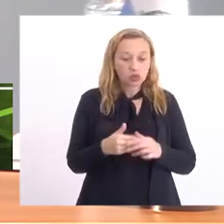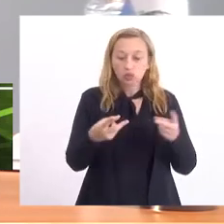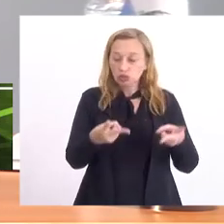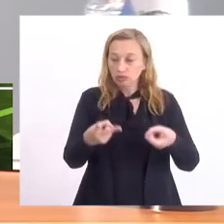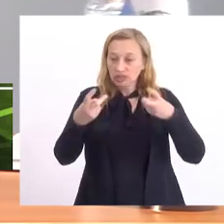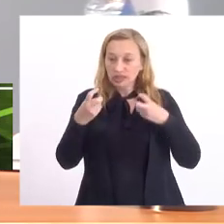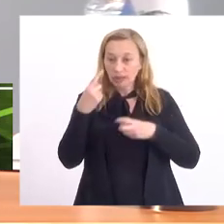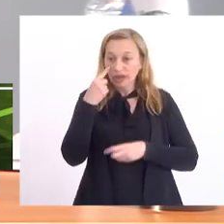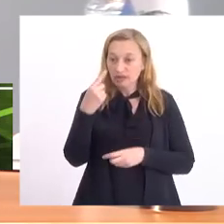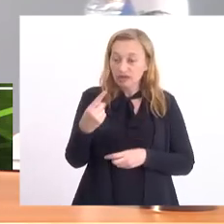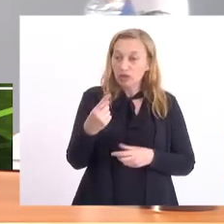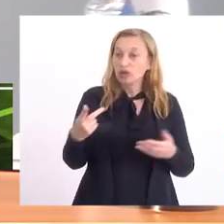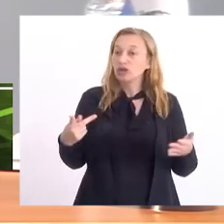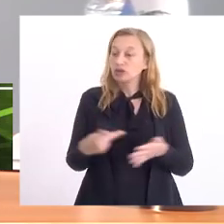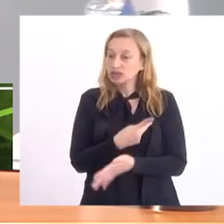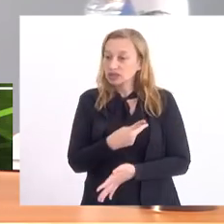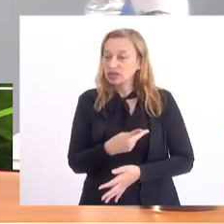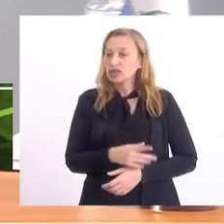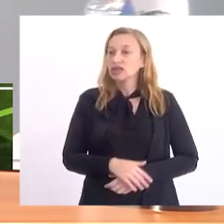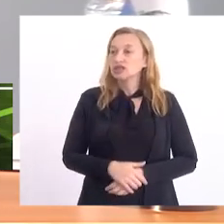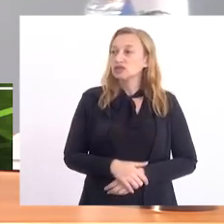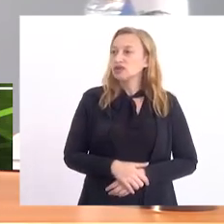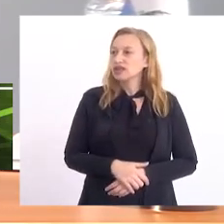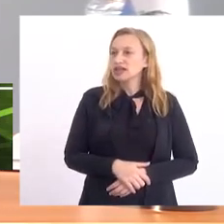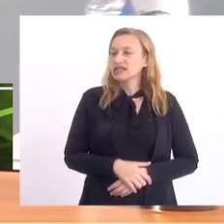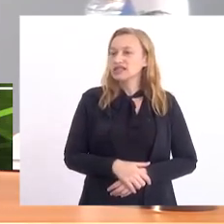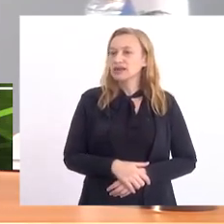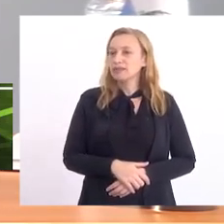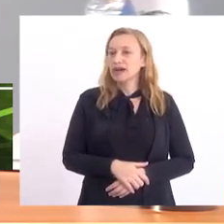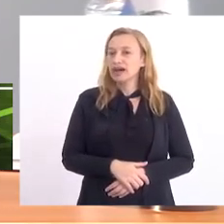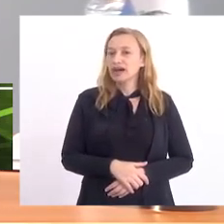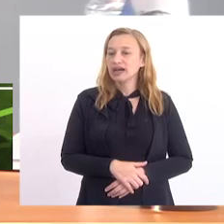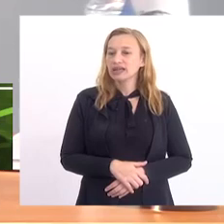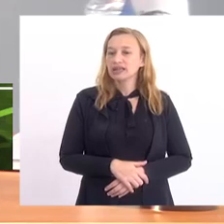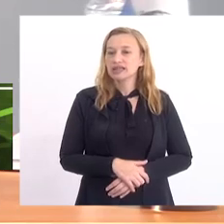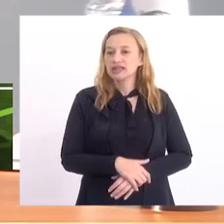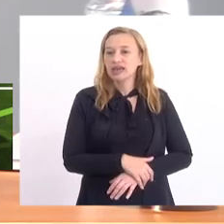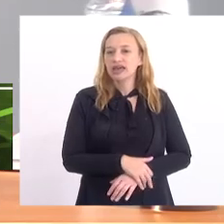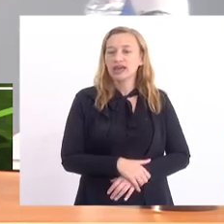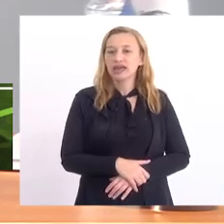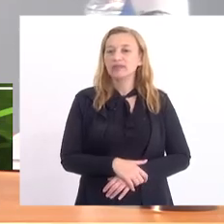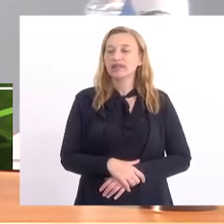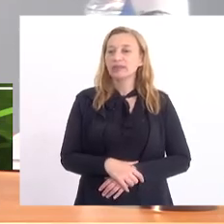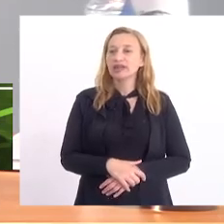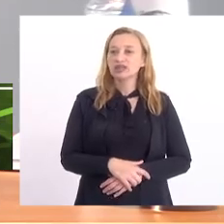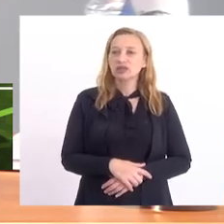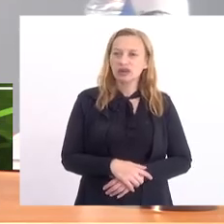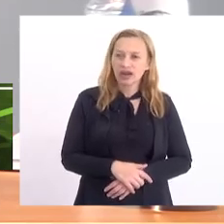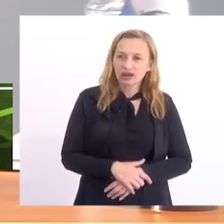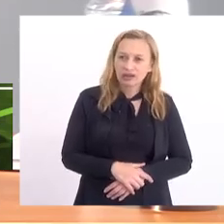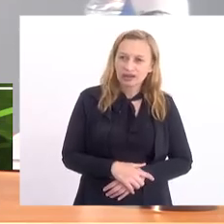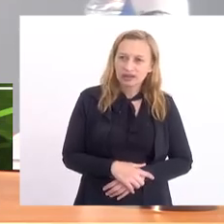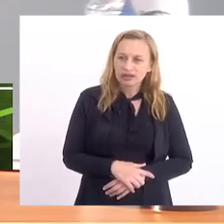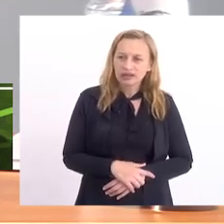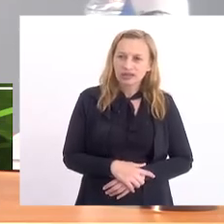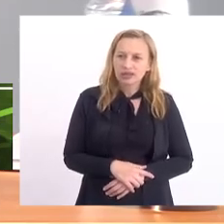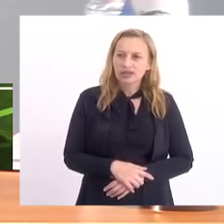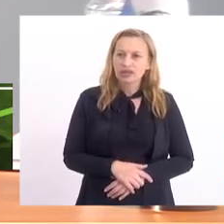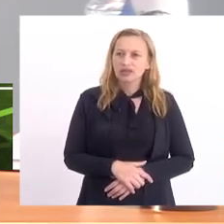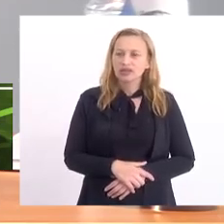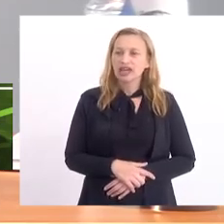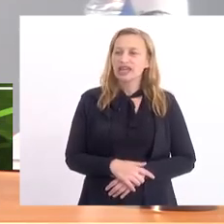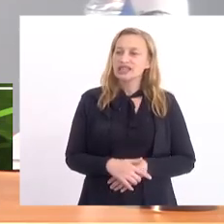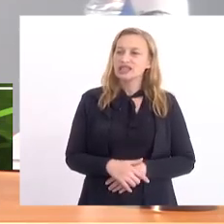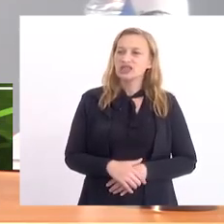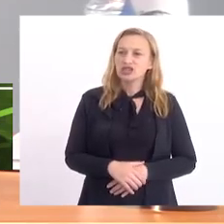observarem o que está acontecendo. Como bem foi exposto aqui, a carência no efetivo do